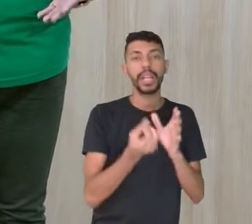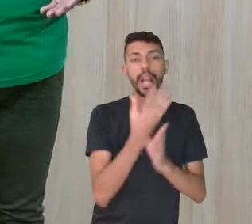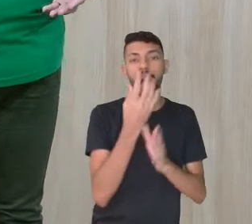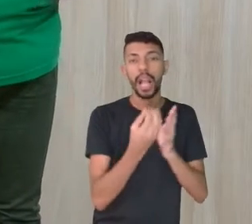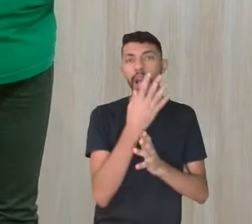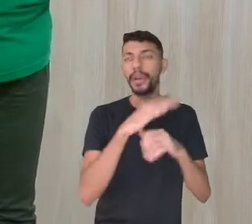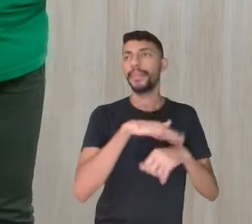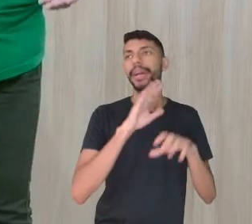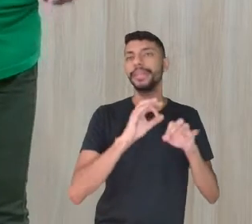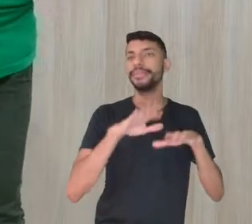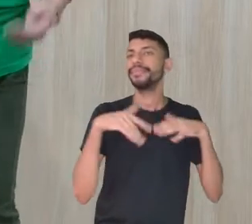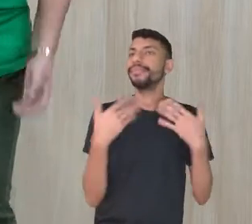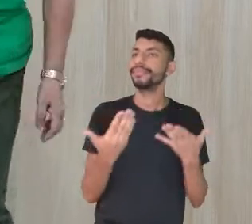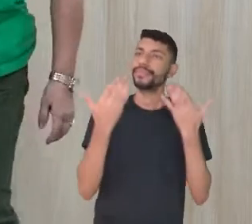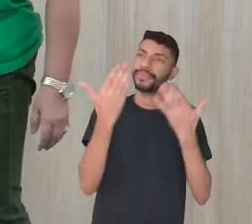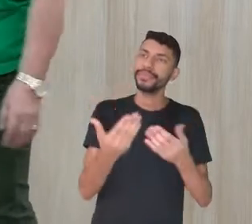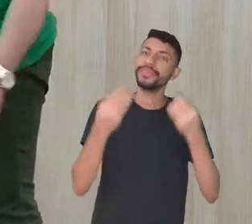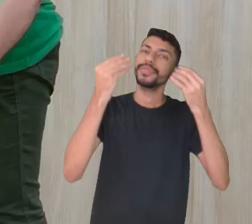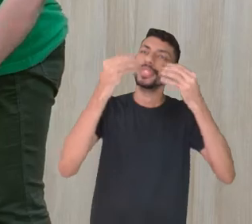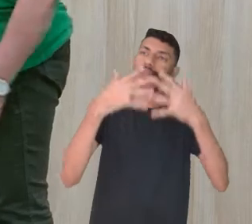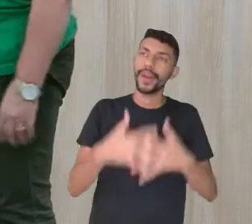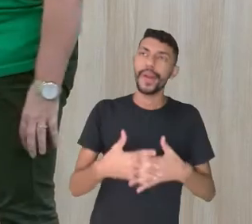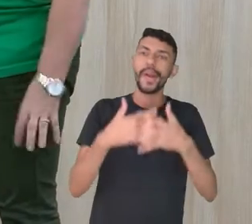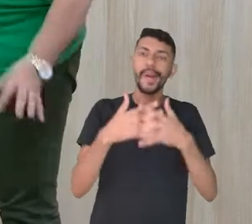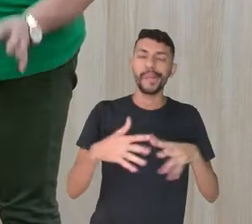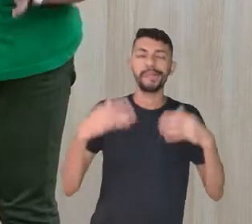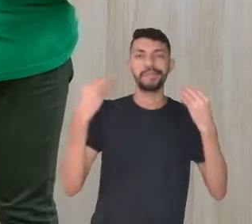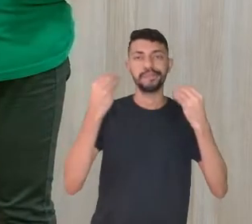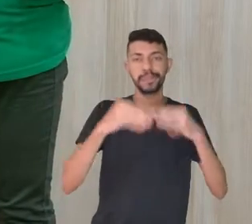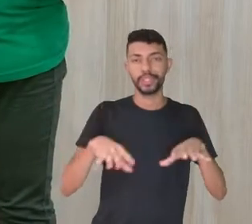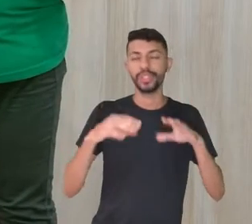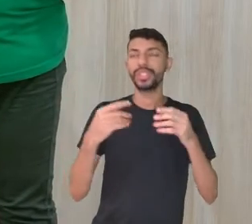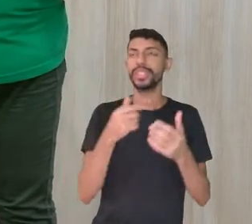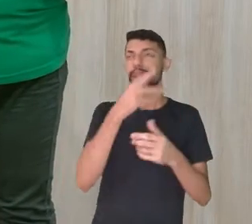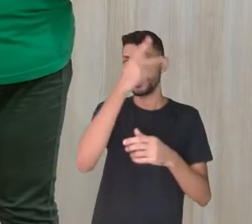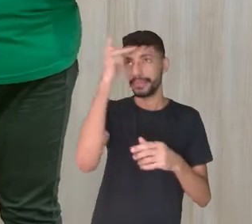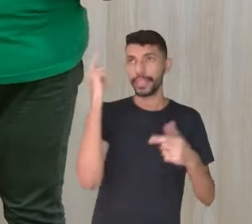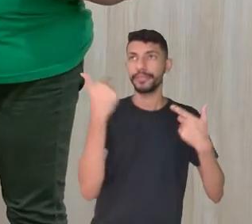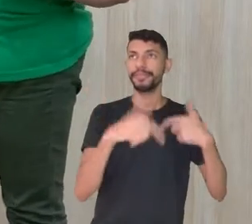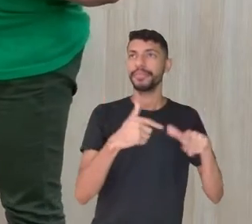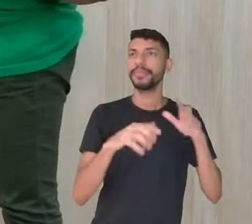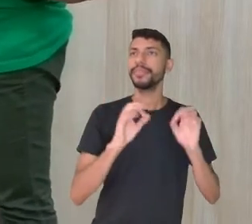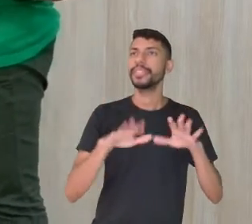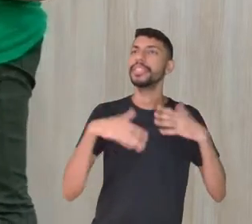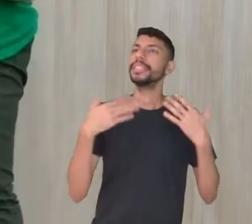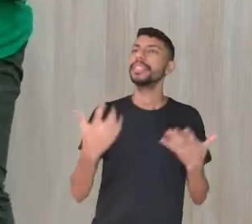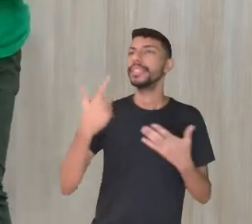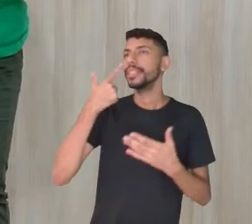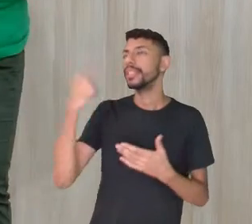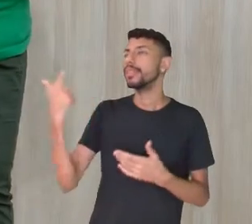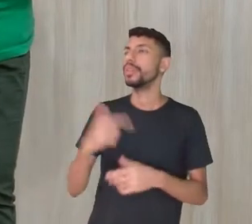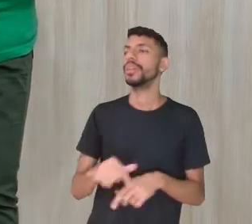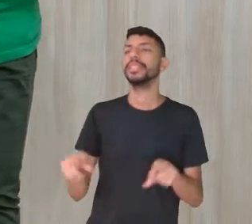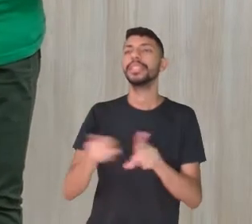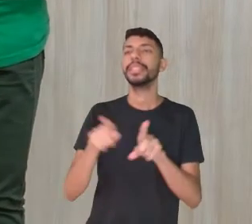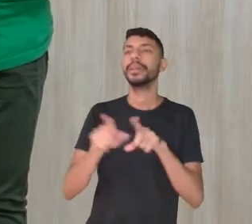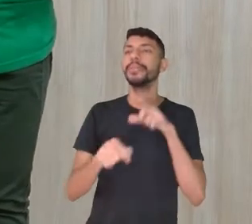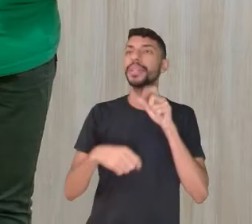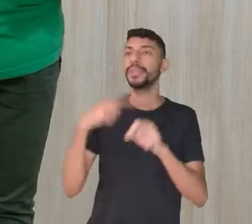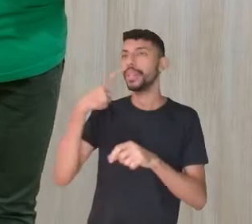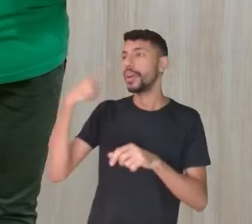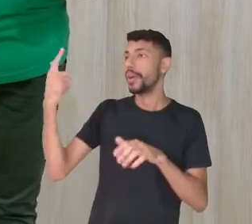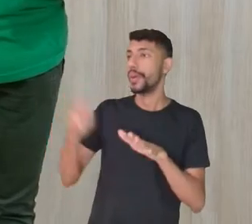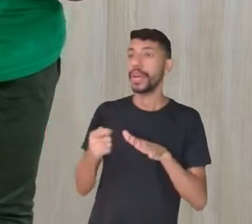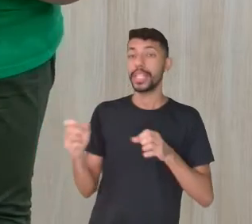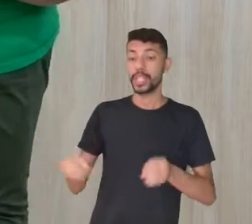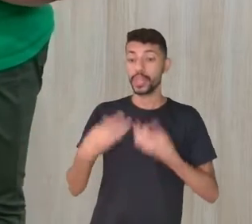grandes complicações aí ao trabalhador. E aí foi a grande surpresa, não foi? A questão do fake news.